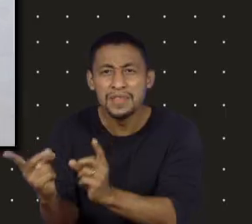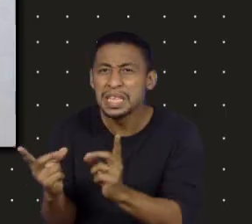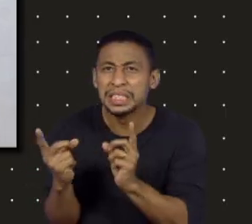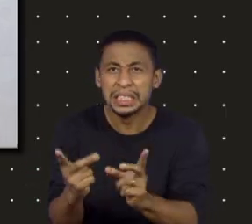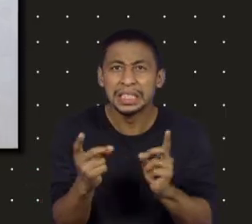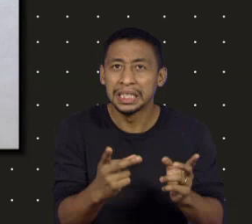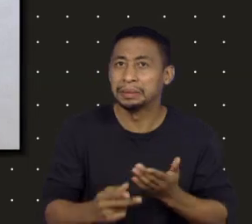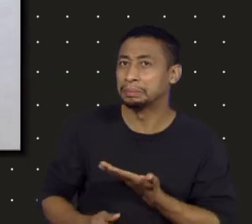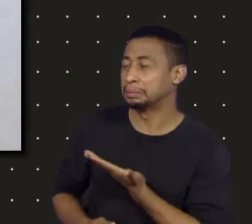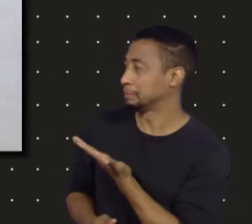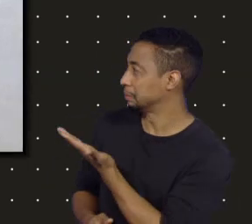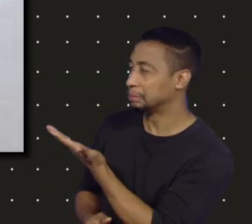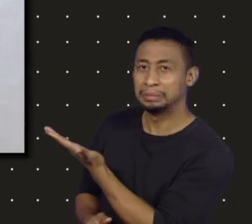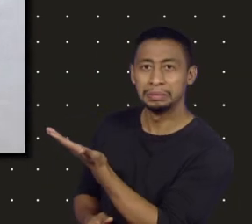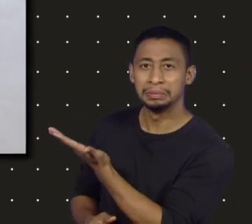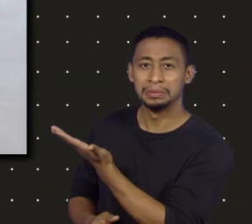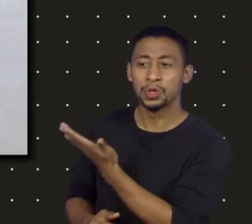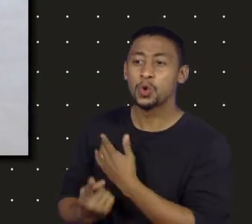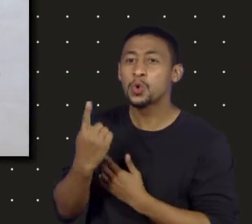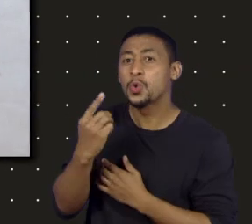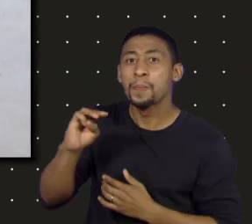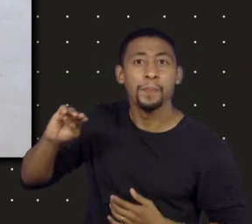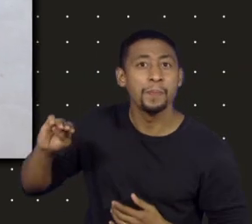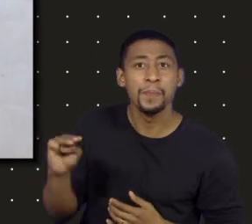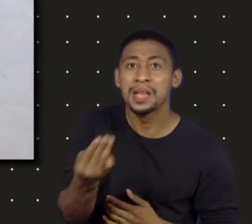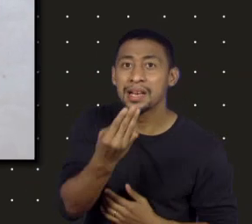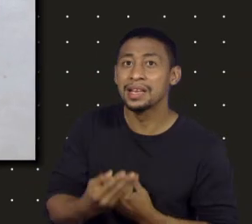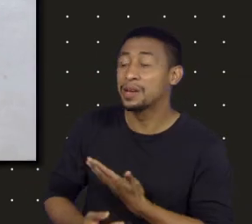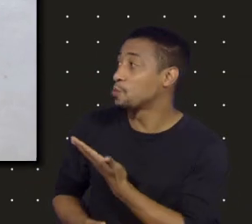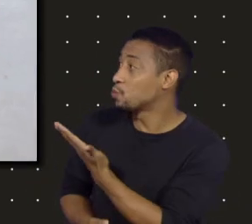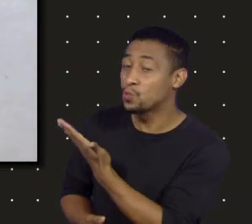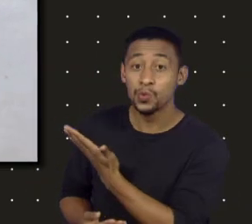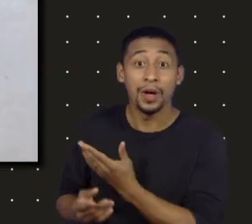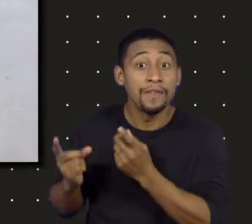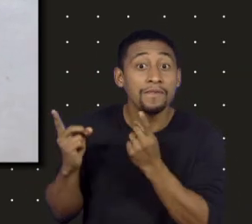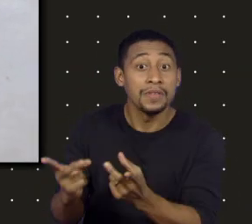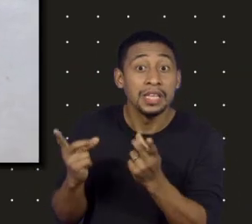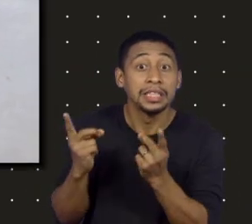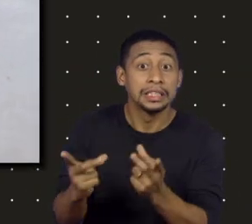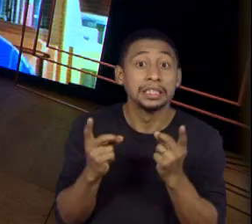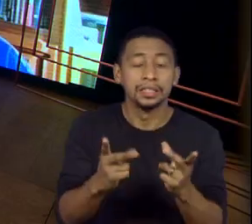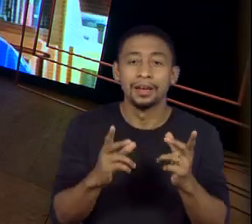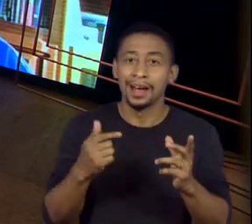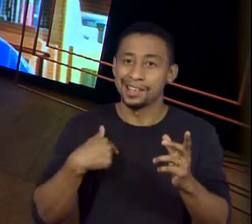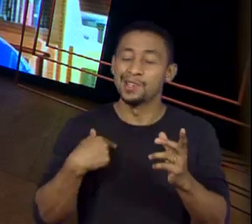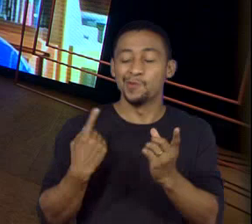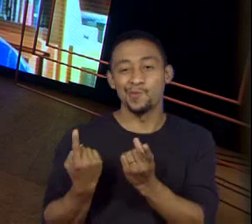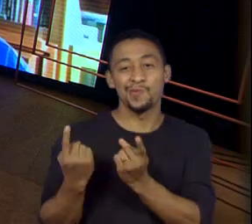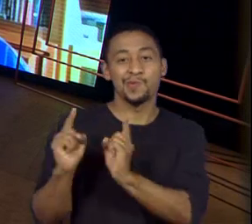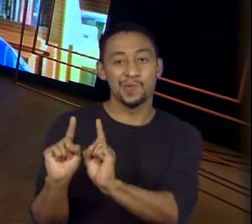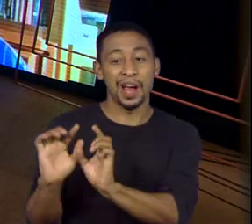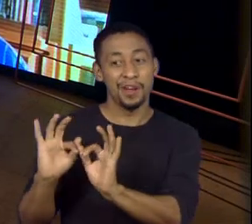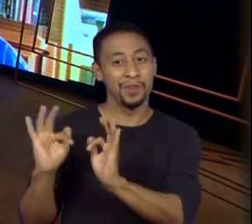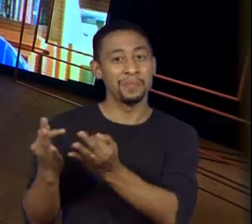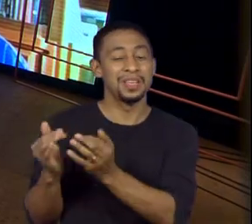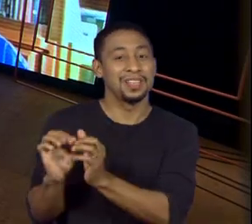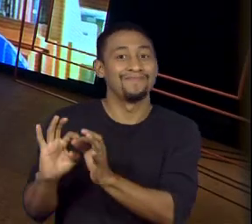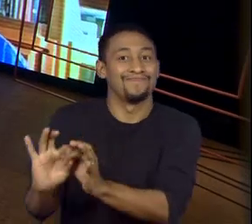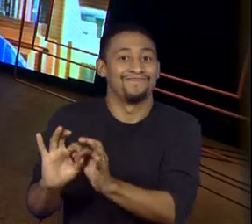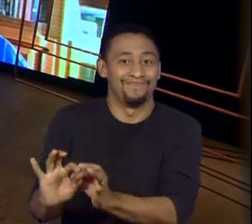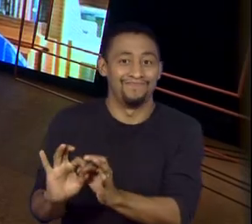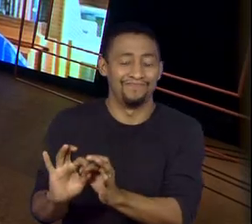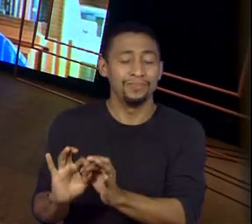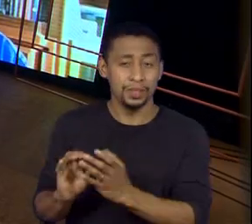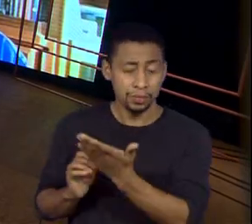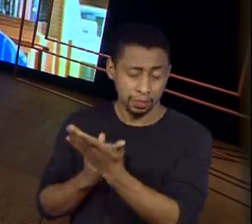por semana, que sustentou o projeto de Veja. E eu me tornei muito próximo da família Tivita.